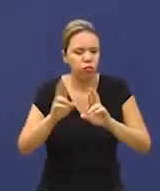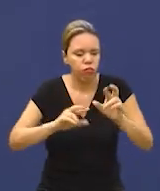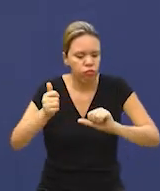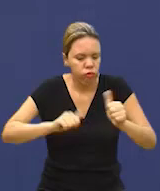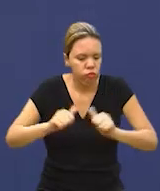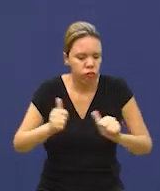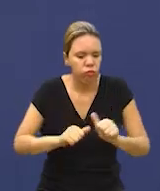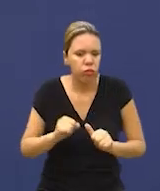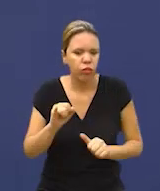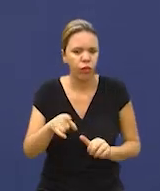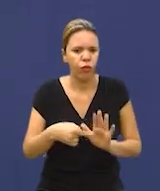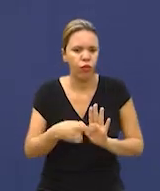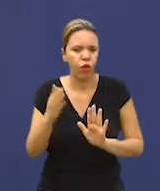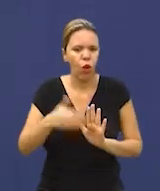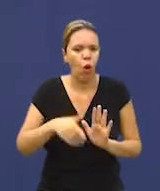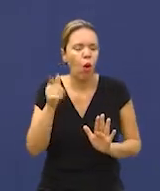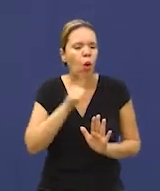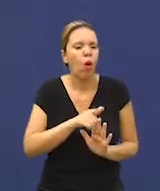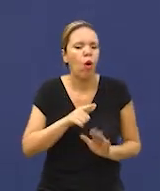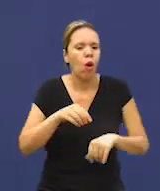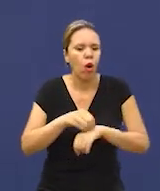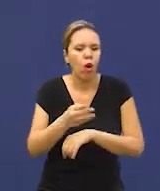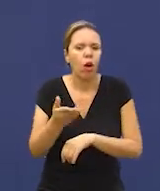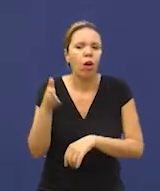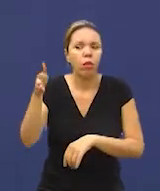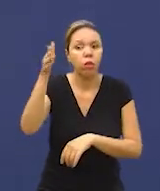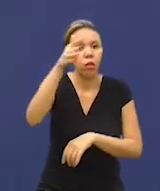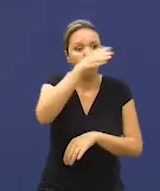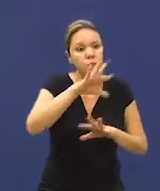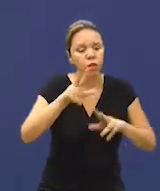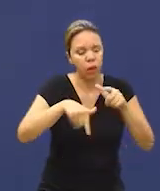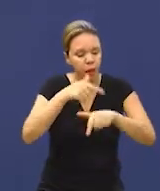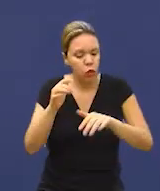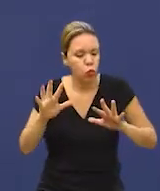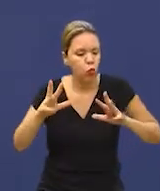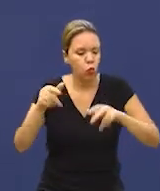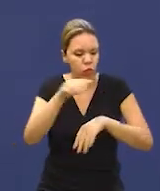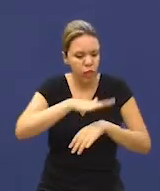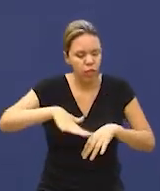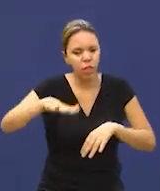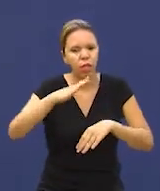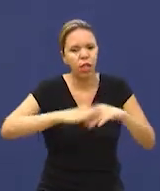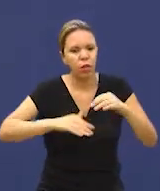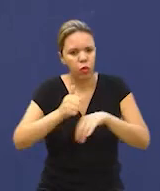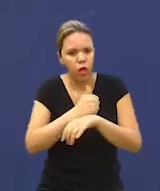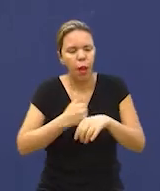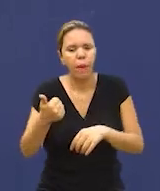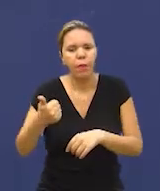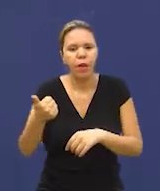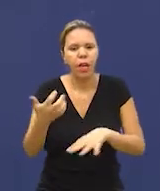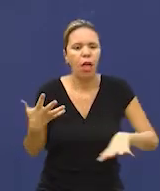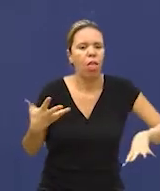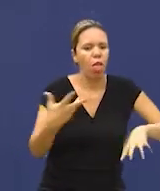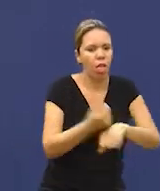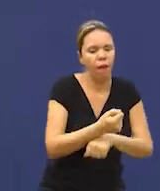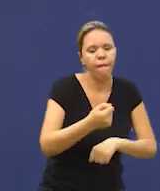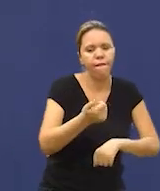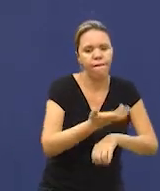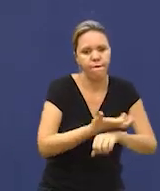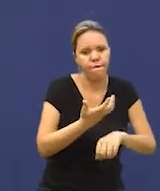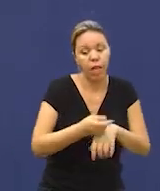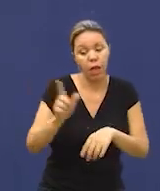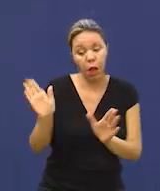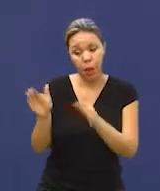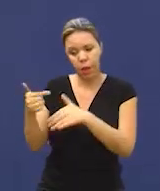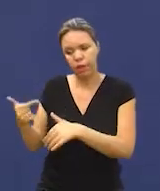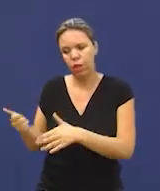você minimamente consegue transitar entre as áreas, porque a primeira fase ela é de multidisciplinar e a segunda é exatamente na sua